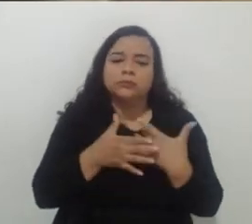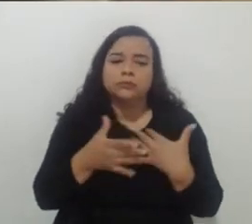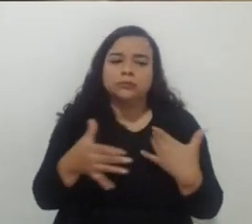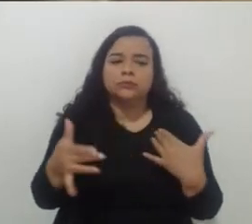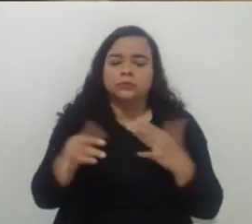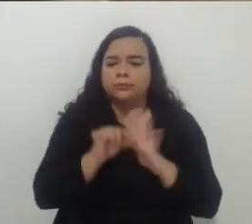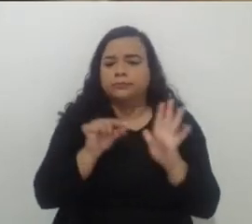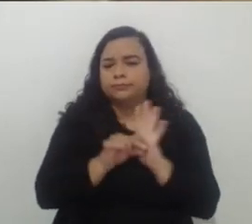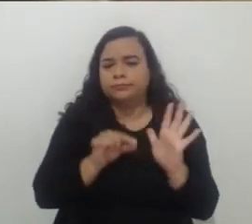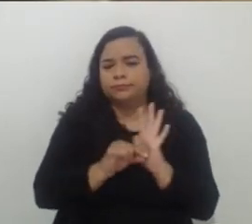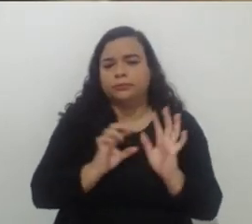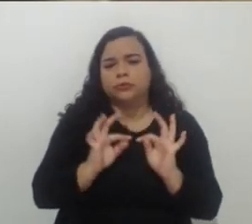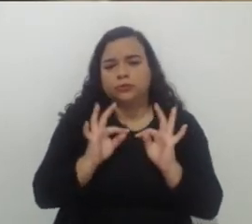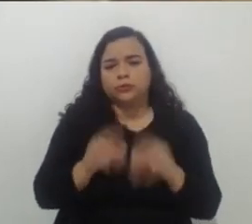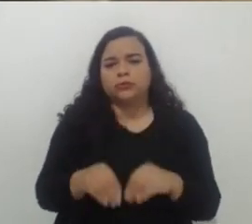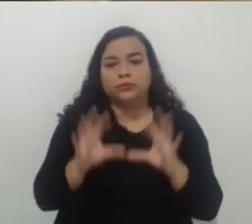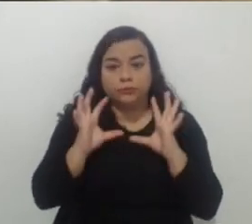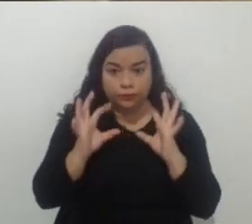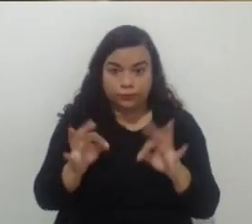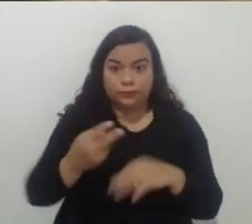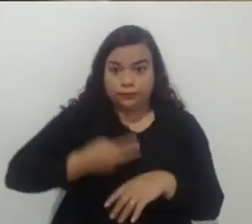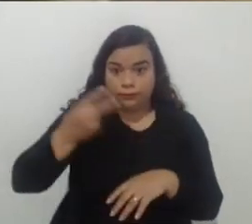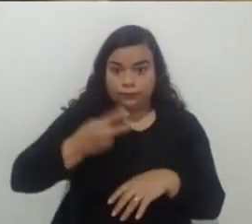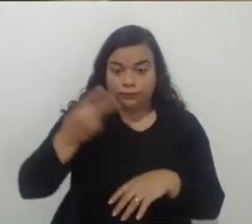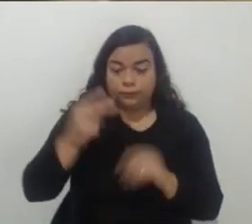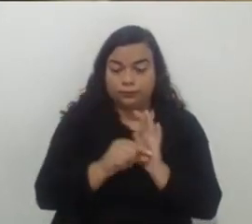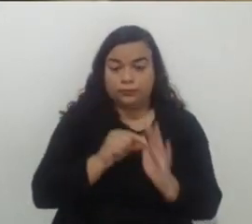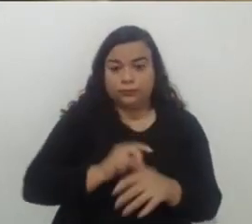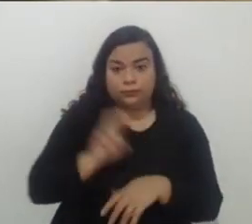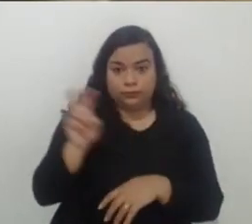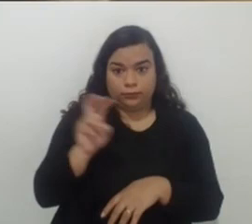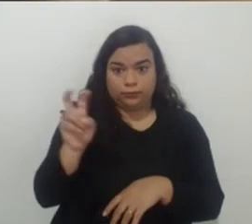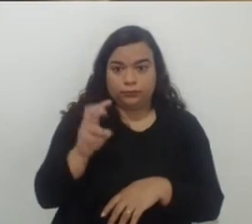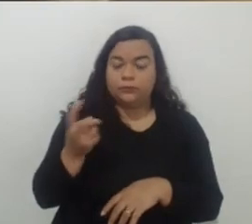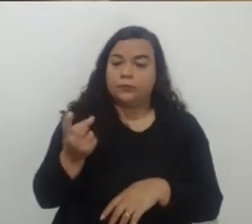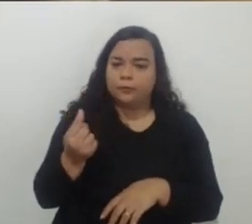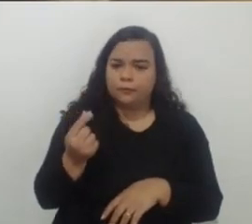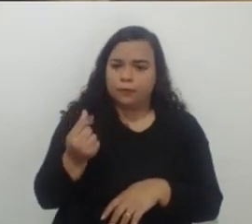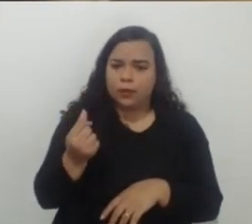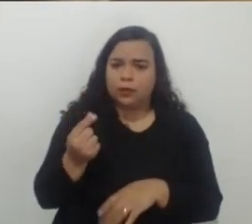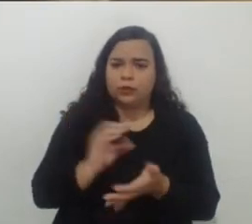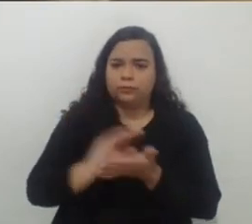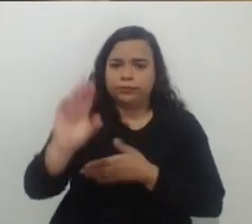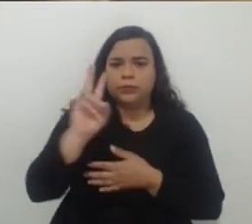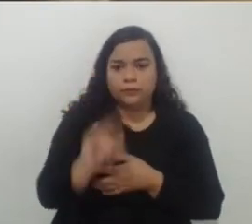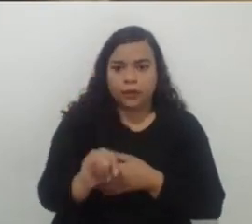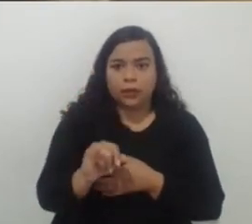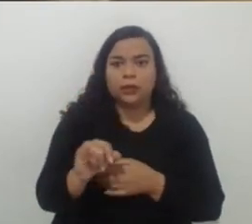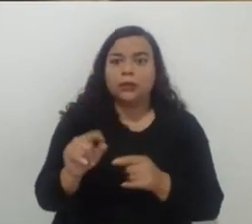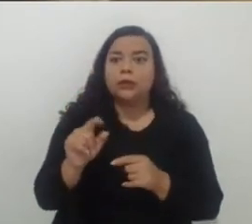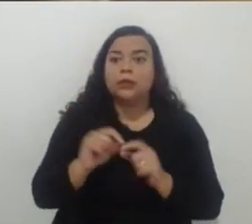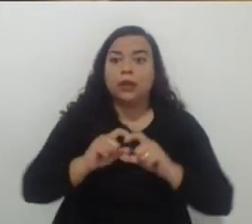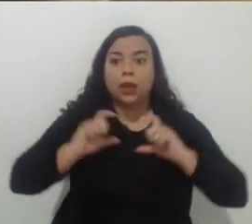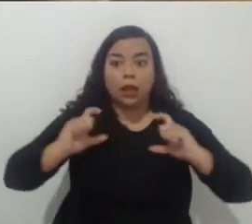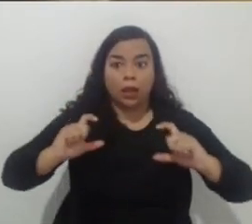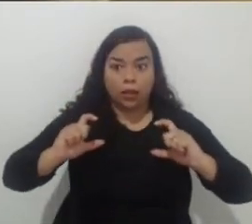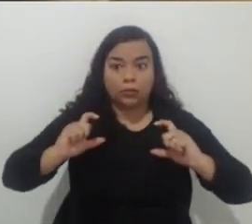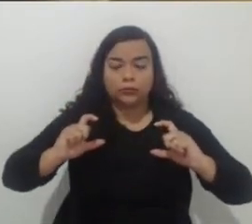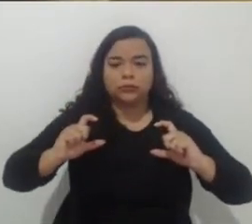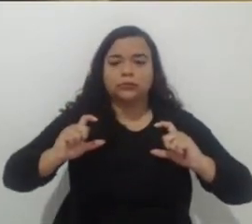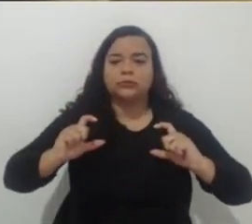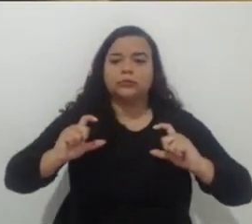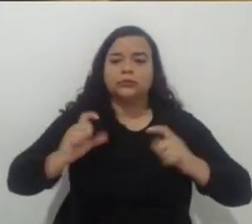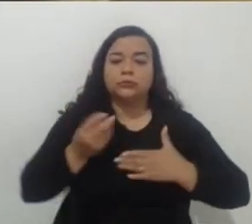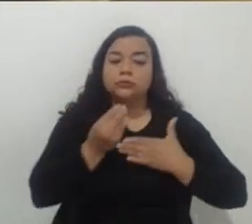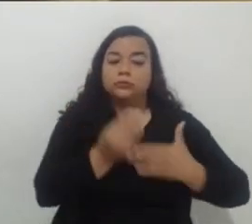chamo a atenção para a cláusula segunda do parágrafo 5º. O valor a ser repassado e em caixa alta ao advogado,